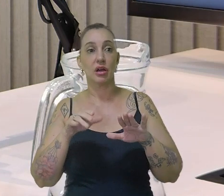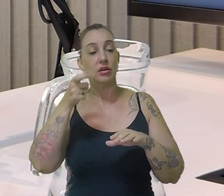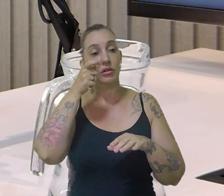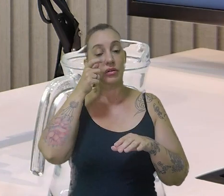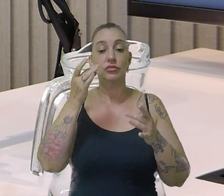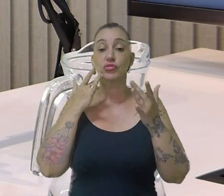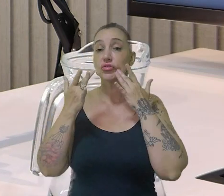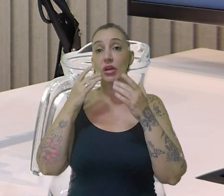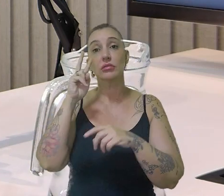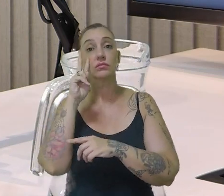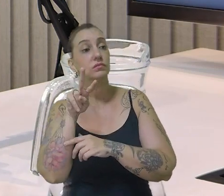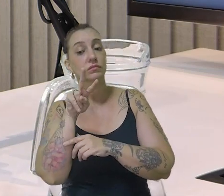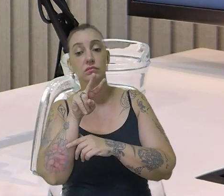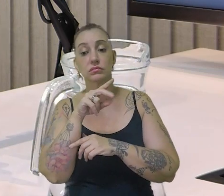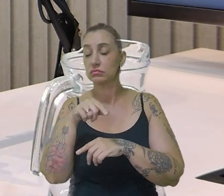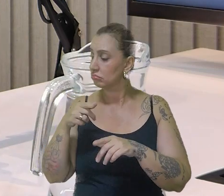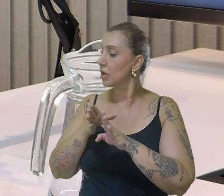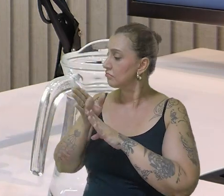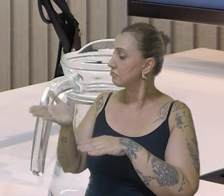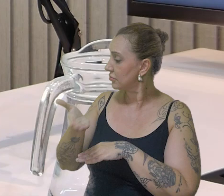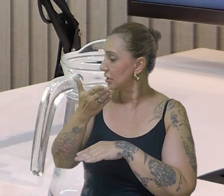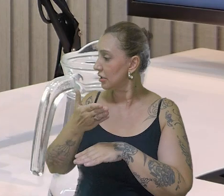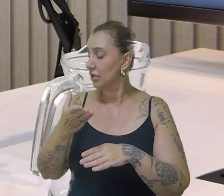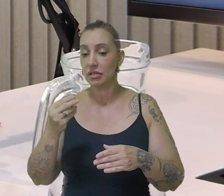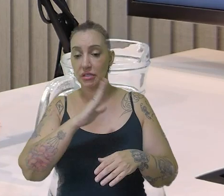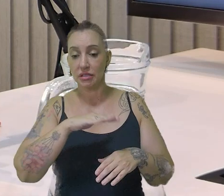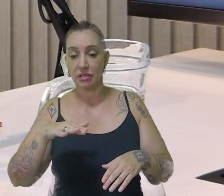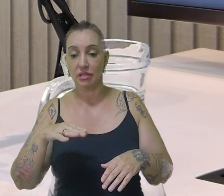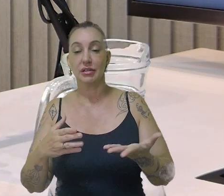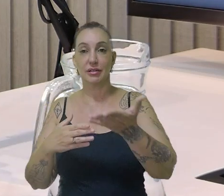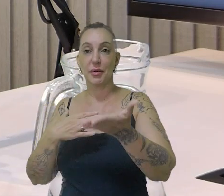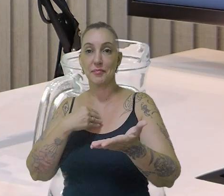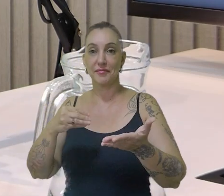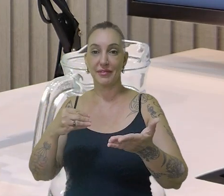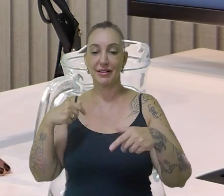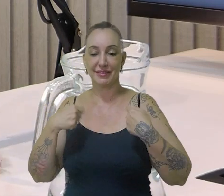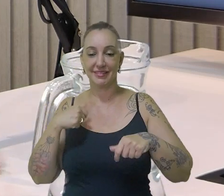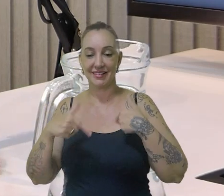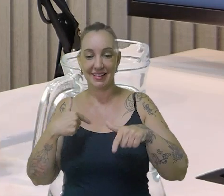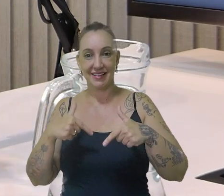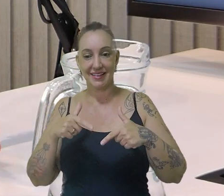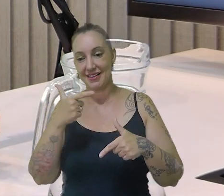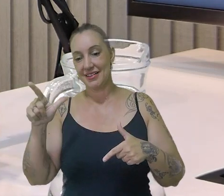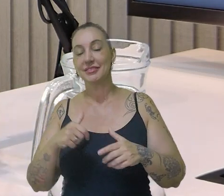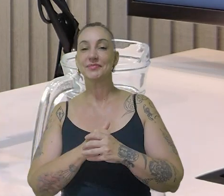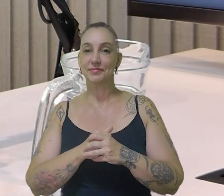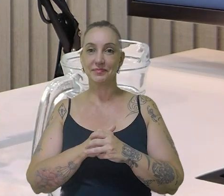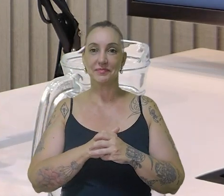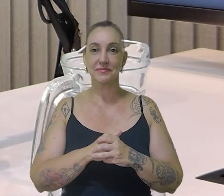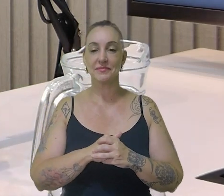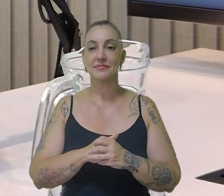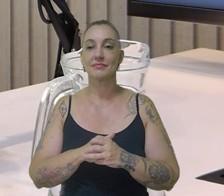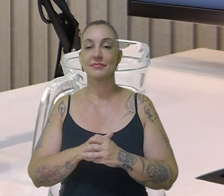porta do teatro e aí recomendaram ele falaram ó tá cheio de criança pequena e esse menino precisa de de outro emprego